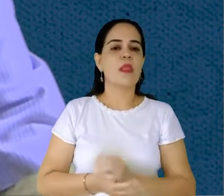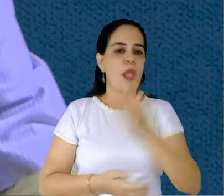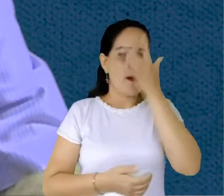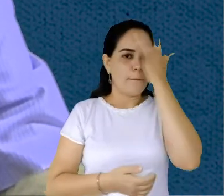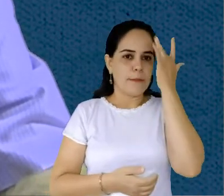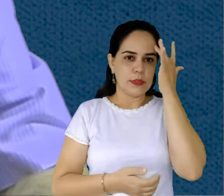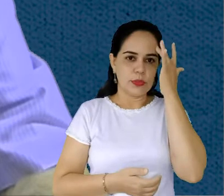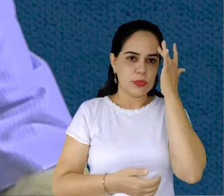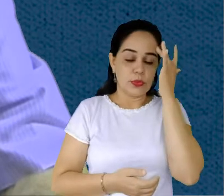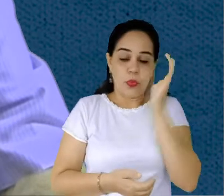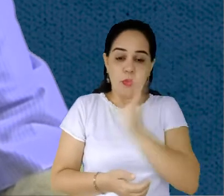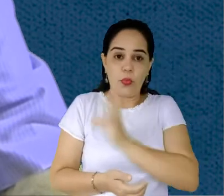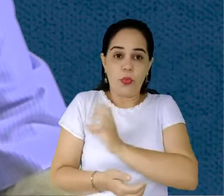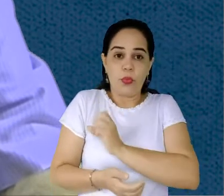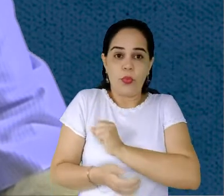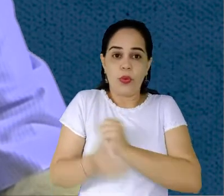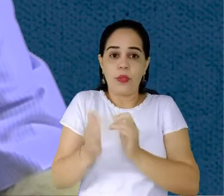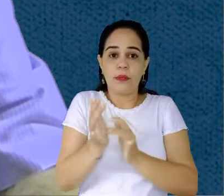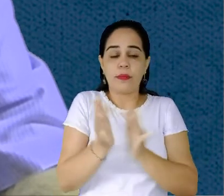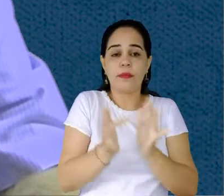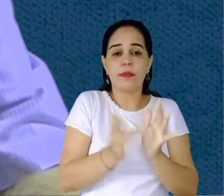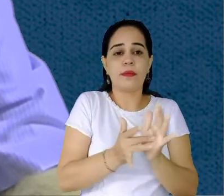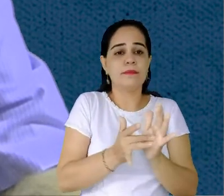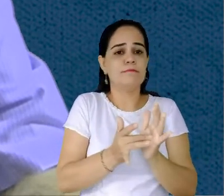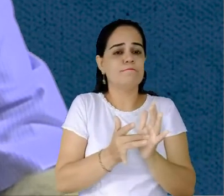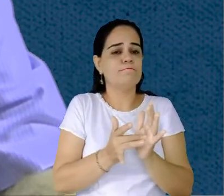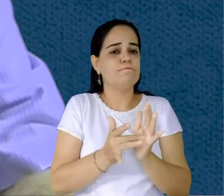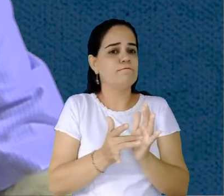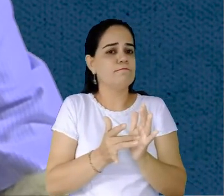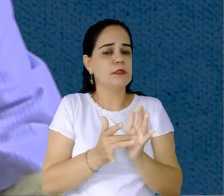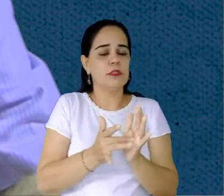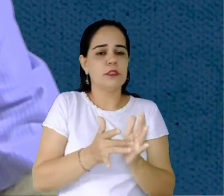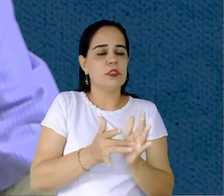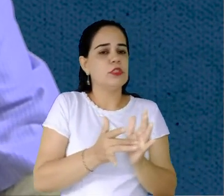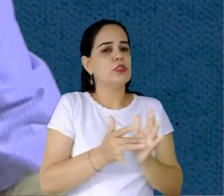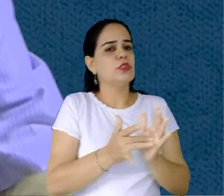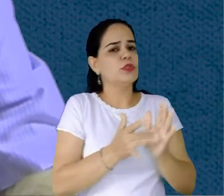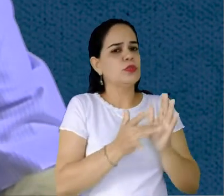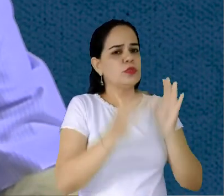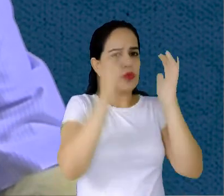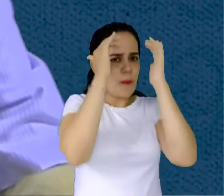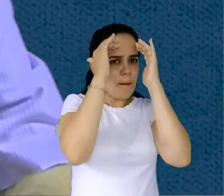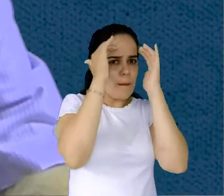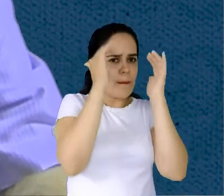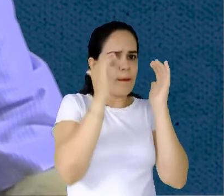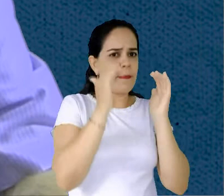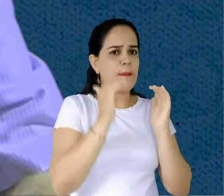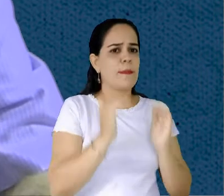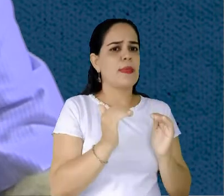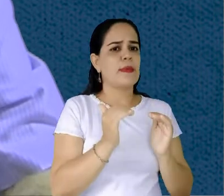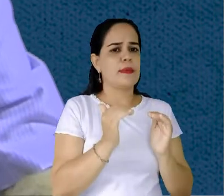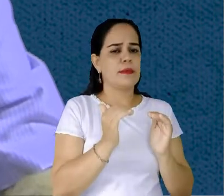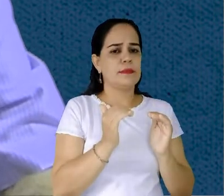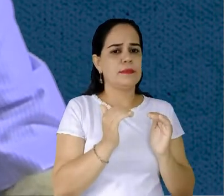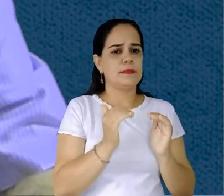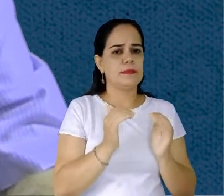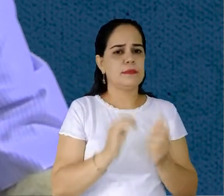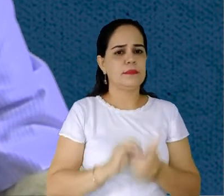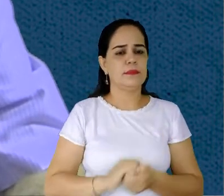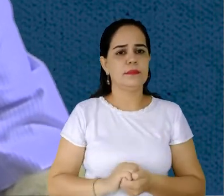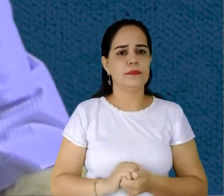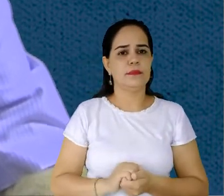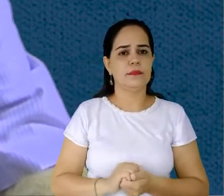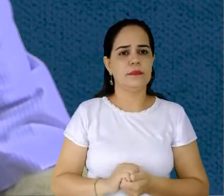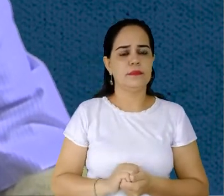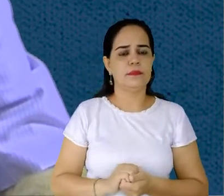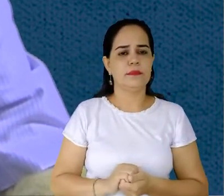realidade. Quem não ama Jesus, não guarda, não cumpre, não vive a sua